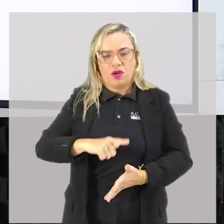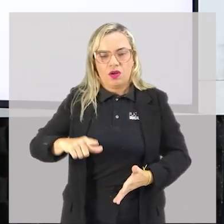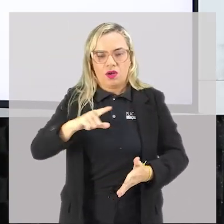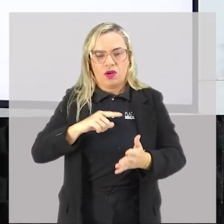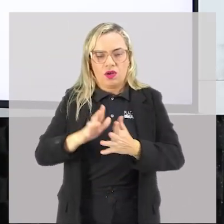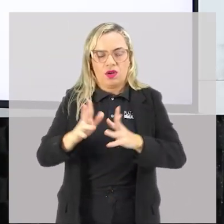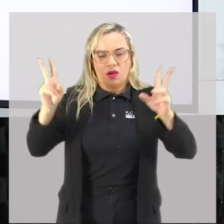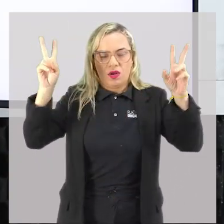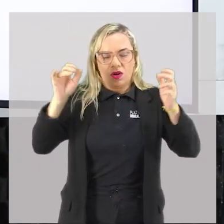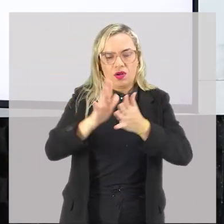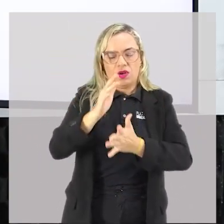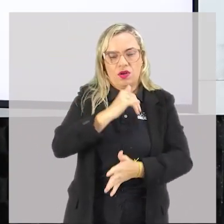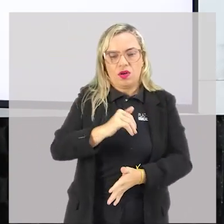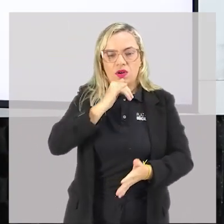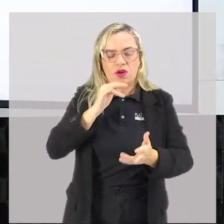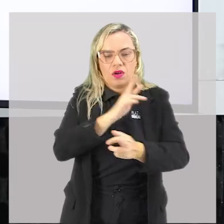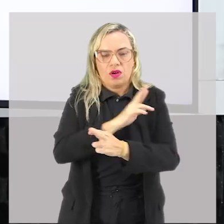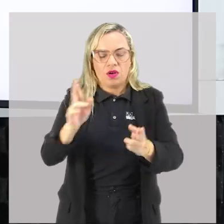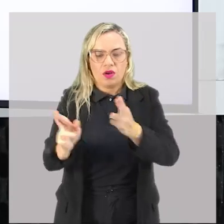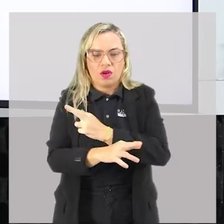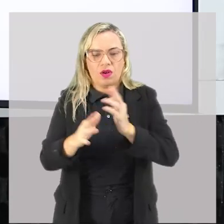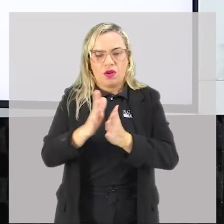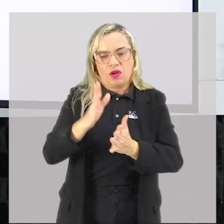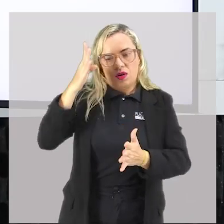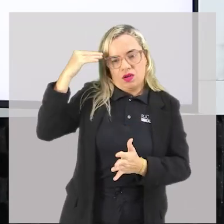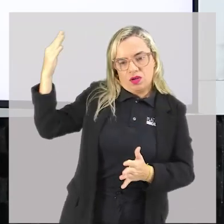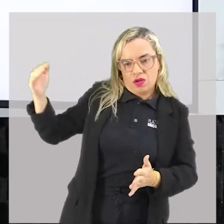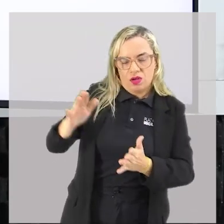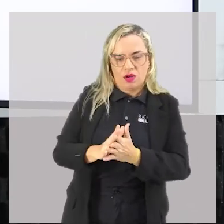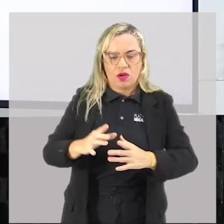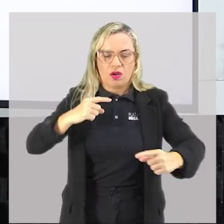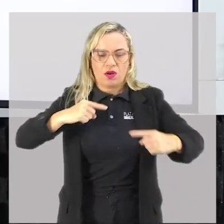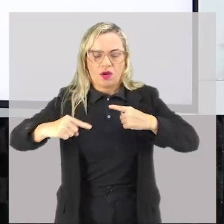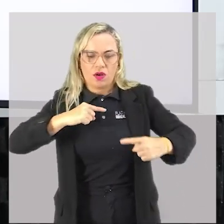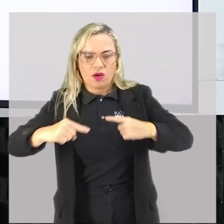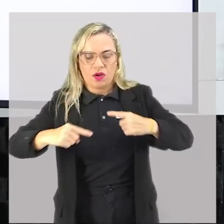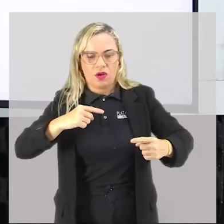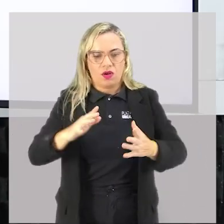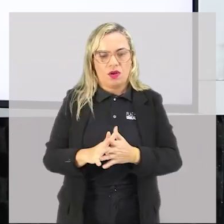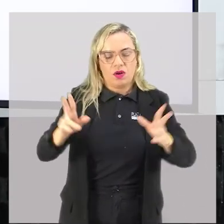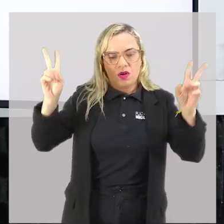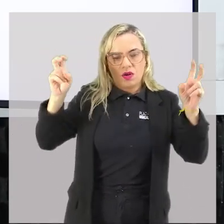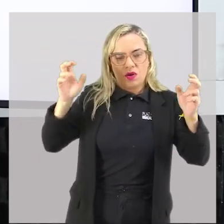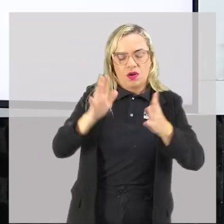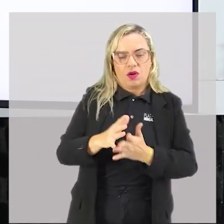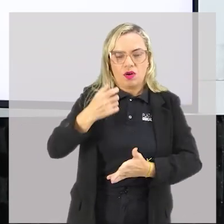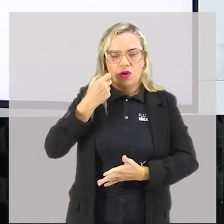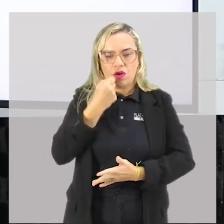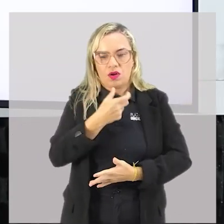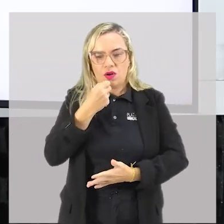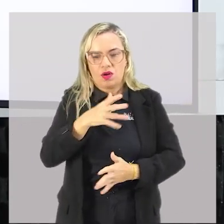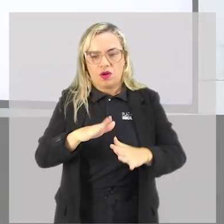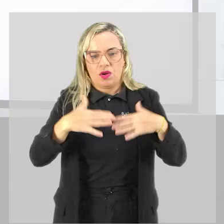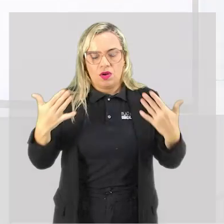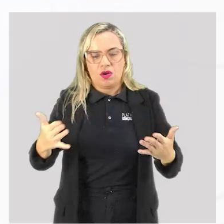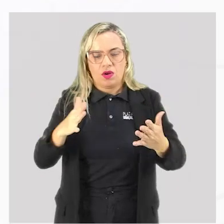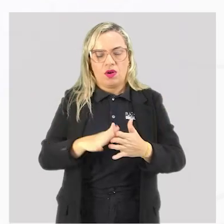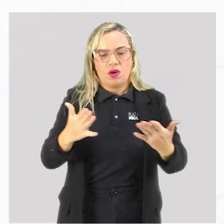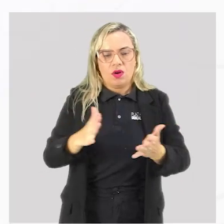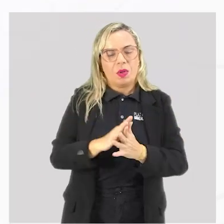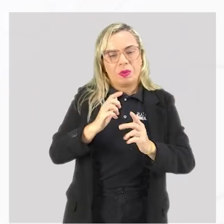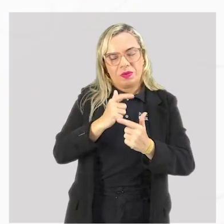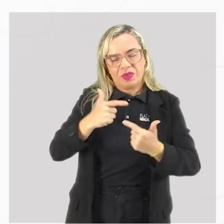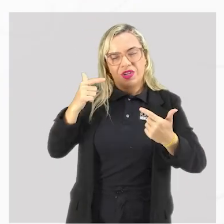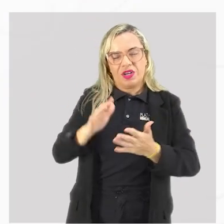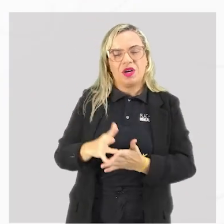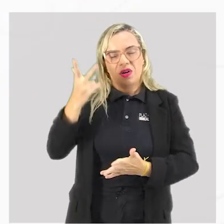temas, por exemplo, que envolvem celebridades, política, temas de humor, né? Esses programas humorísticos também